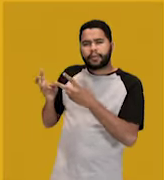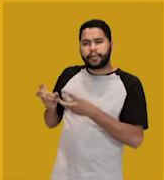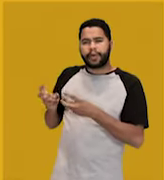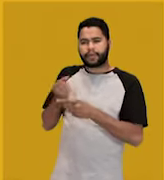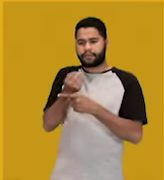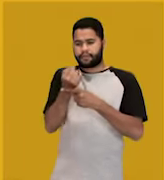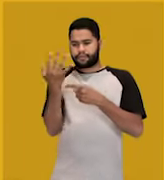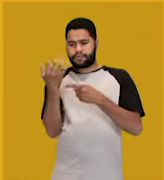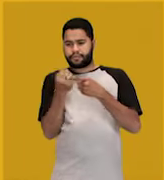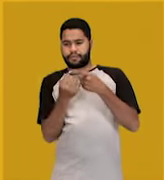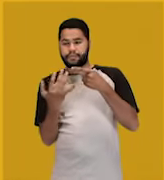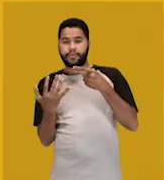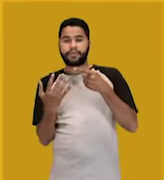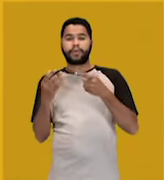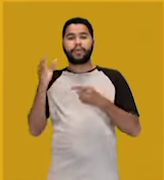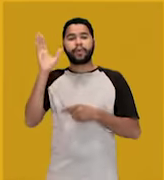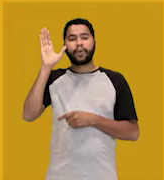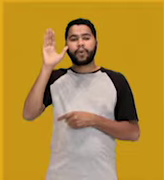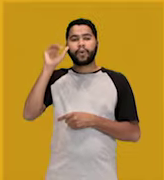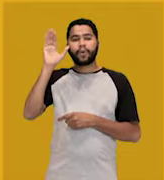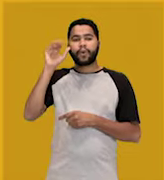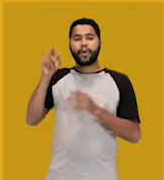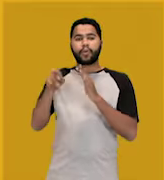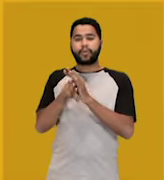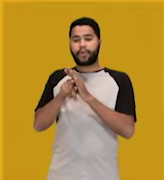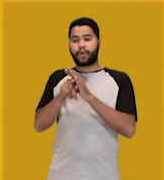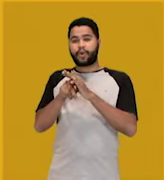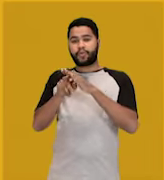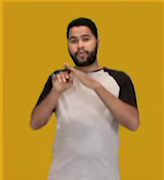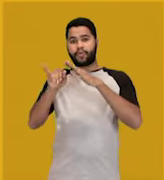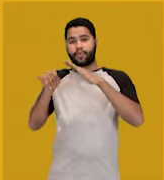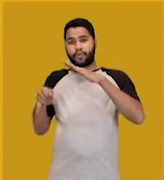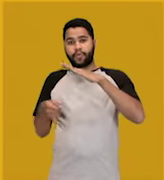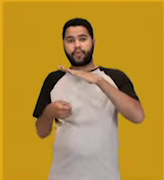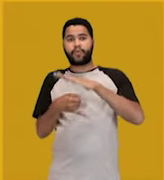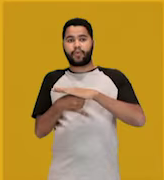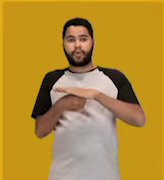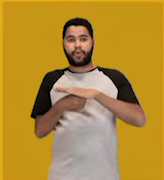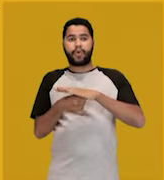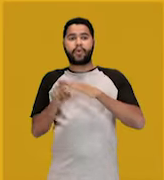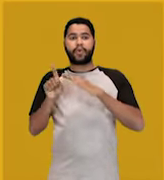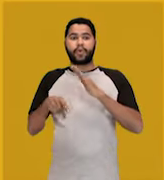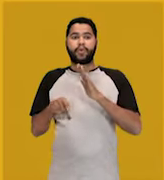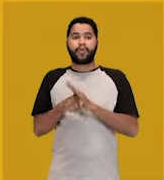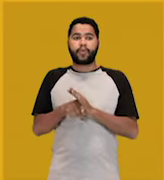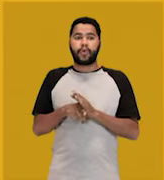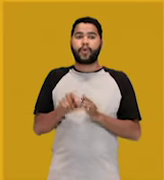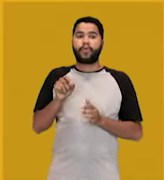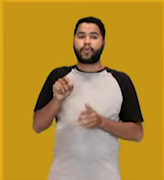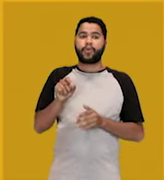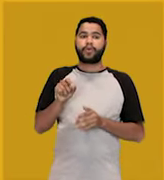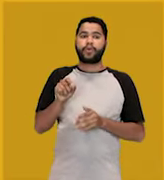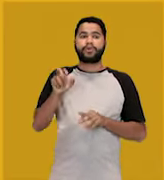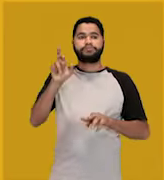fração, devemos observar o seu denominador. A partir dele, suas nomenclaturas